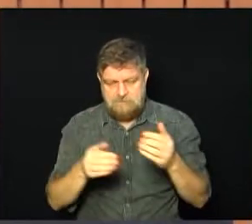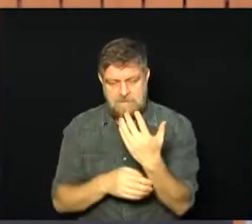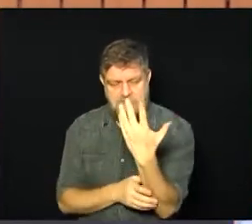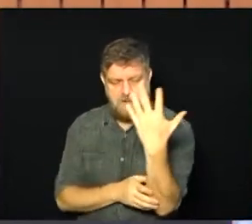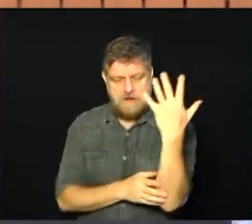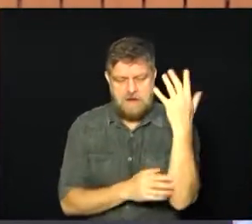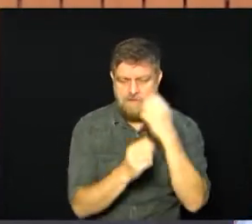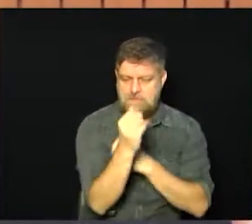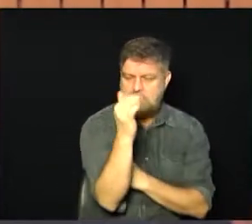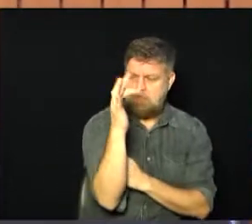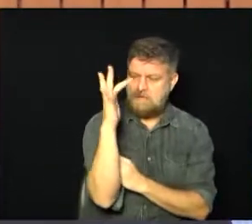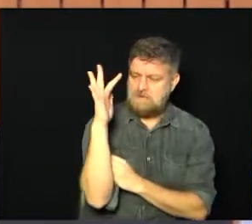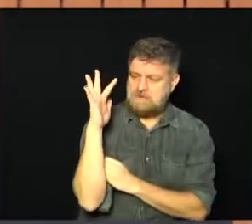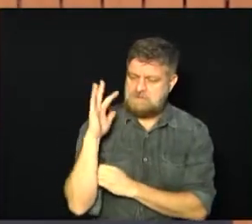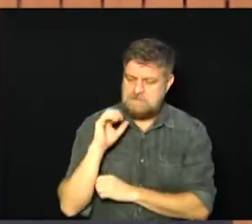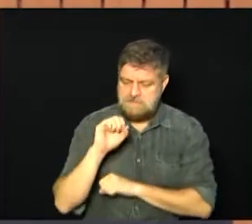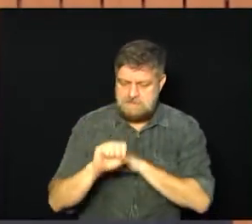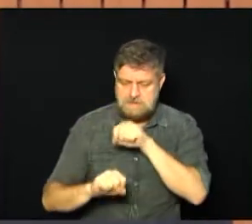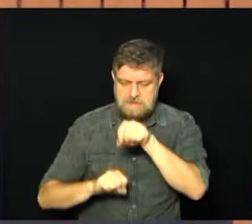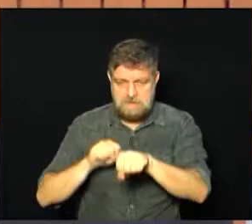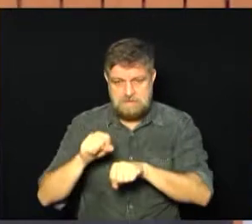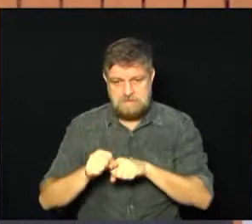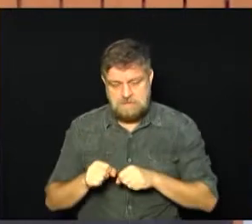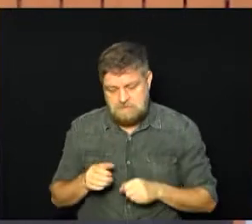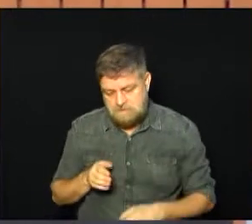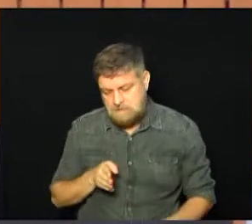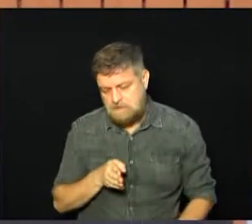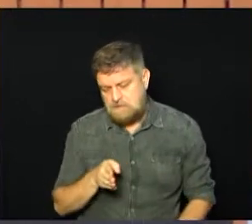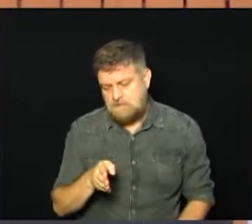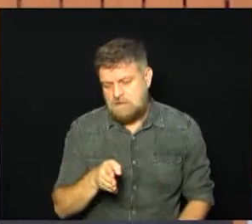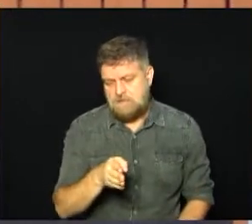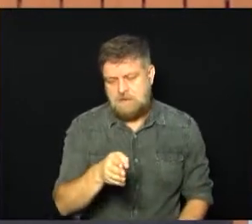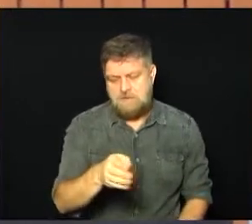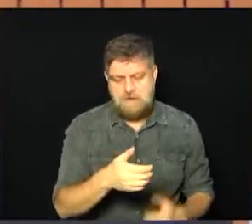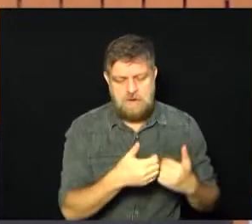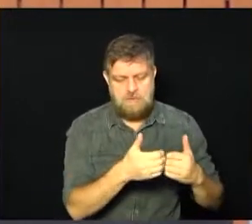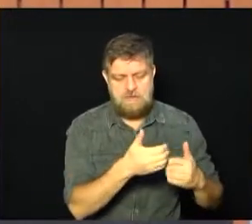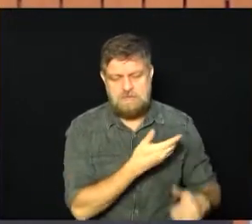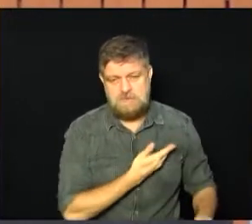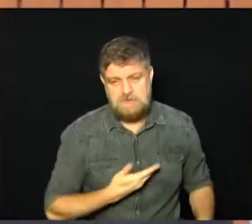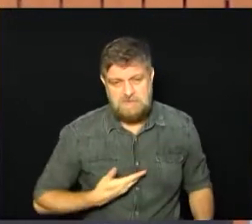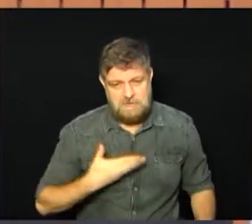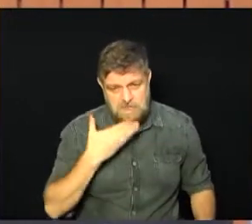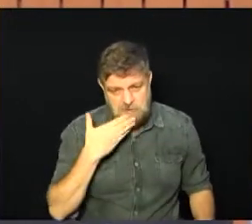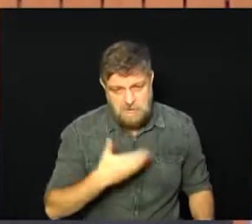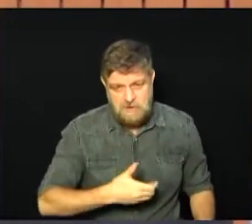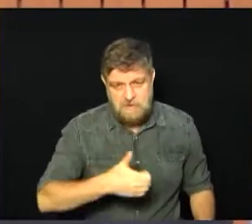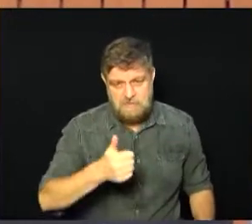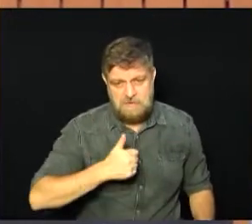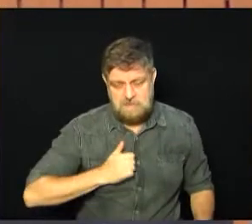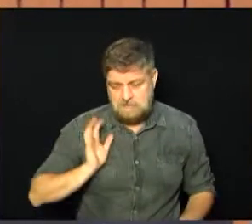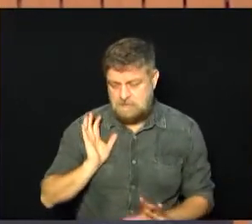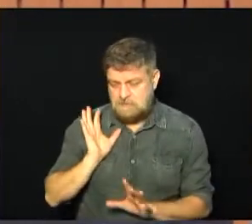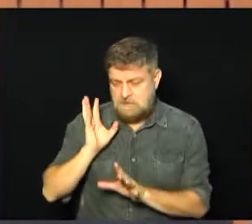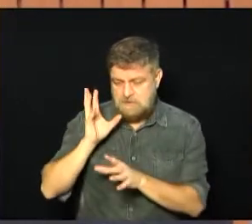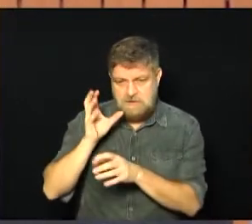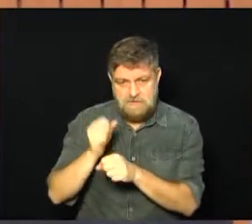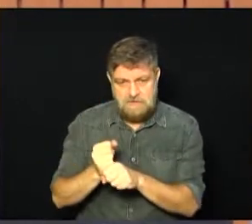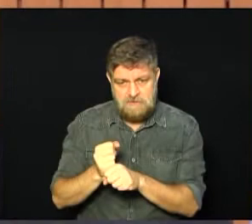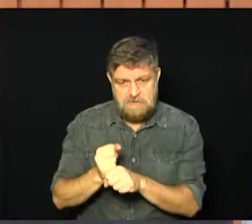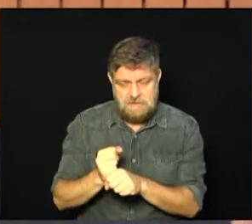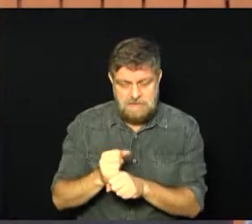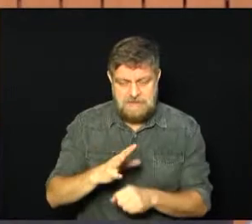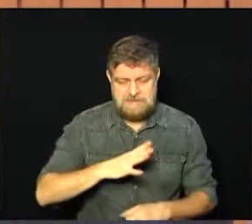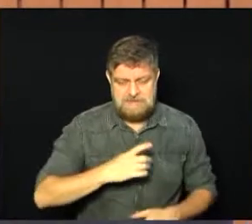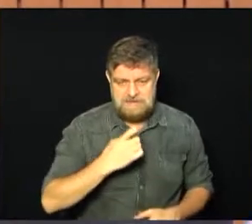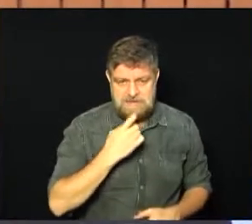arborização, ciclovias, melhoria do transporte público, a gente acredita que tudo isso junto vira a página dessas